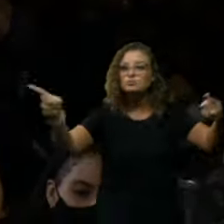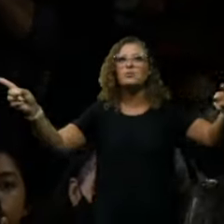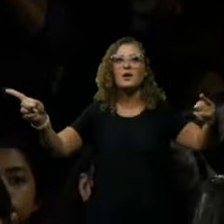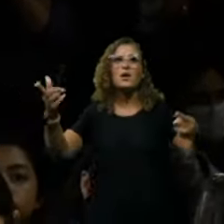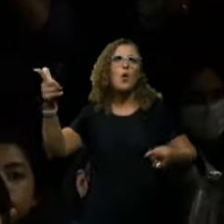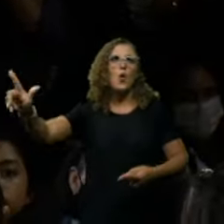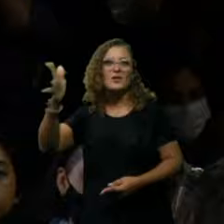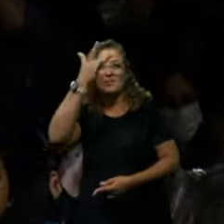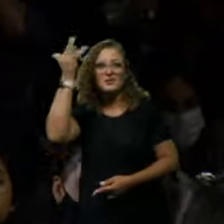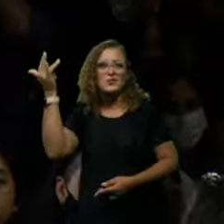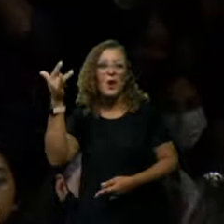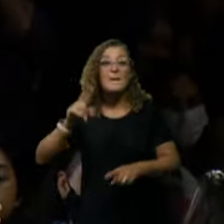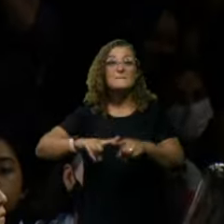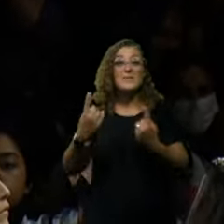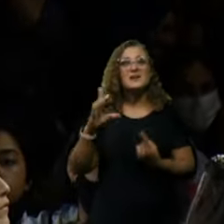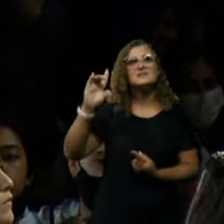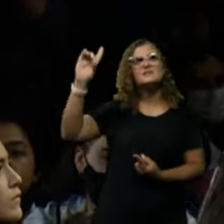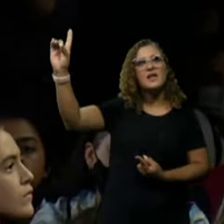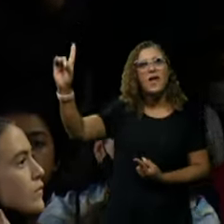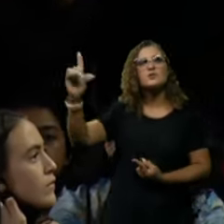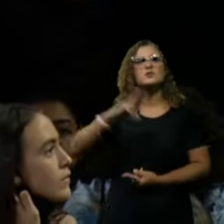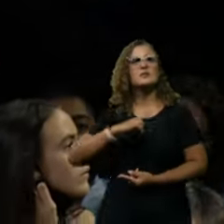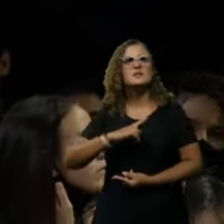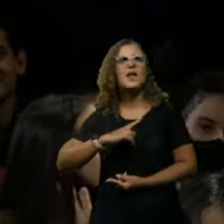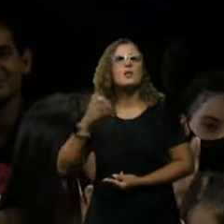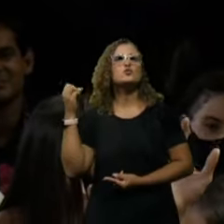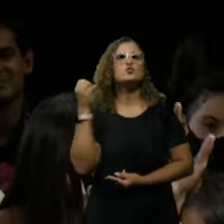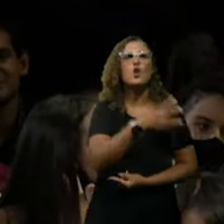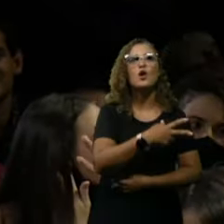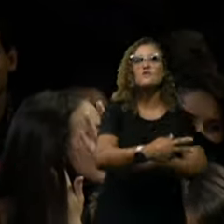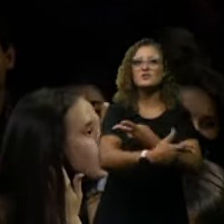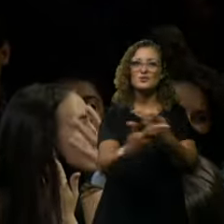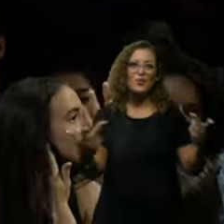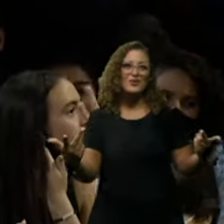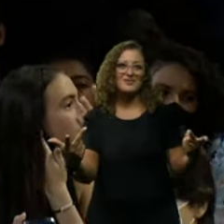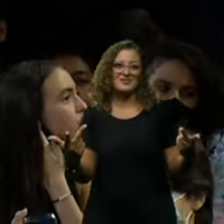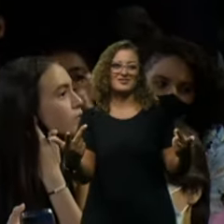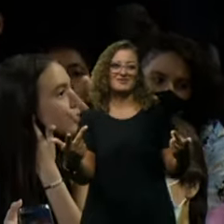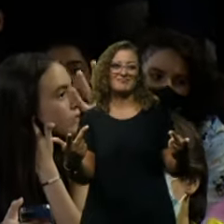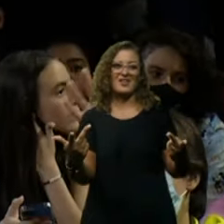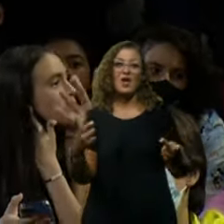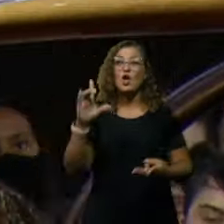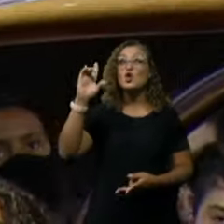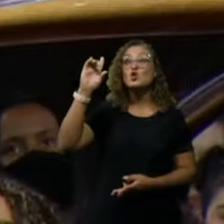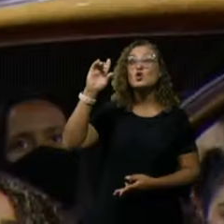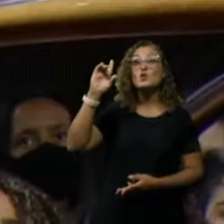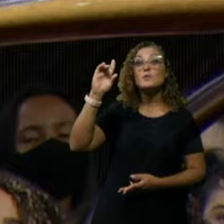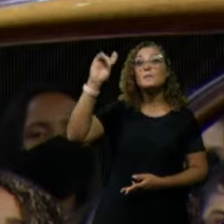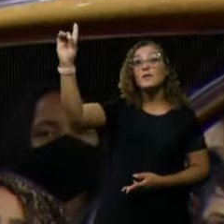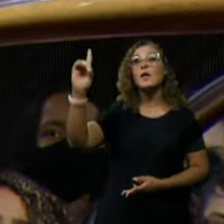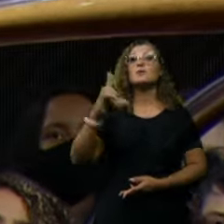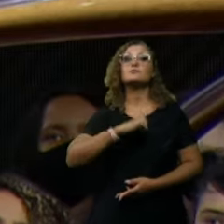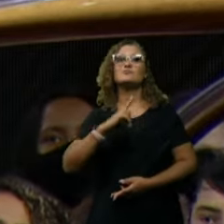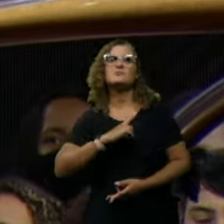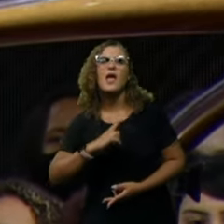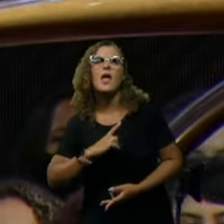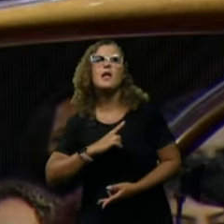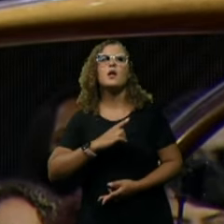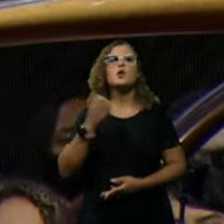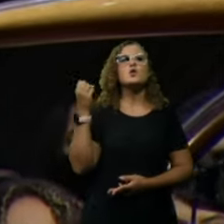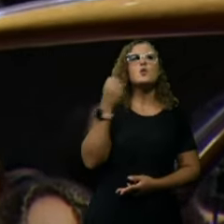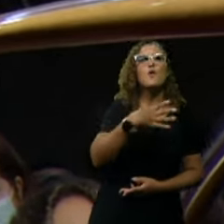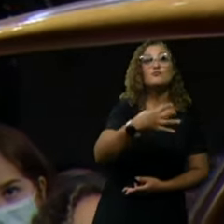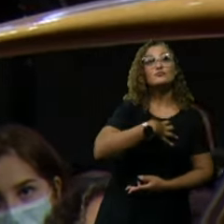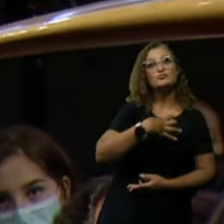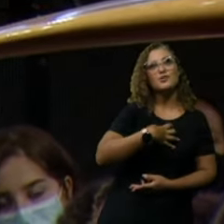eu disser assim diz o senhor que eu tenho um novo caminho que eu tenho um novo jeito hora Deus se tu